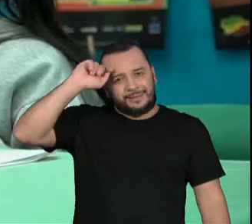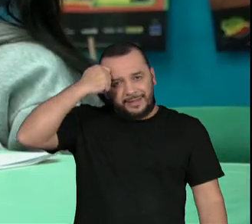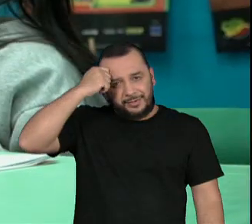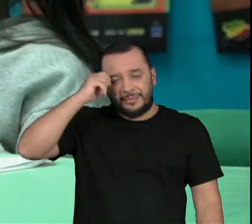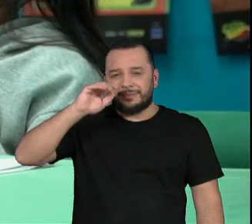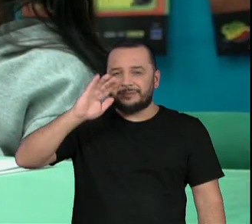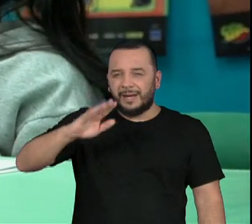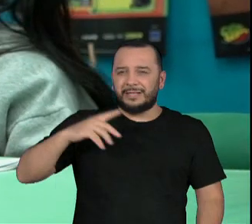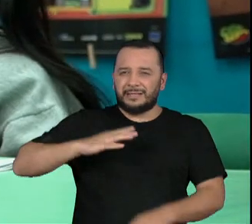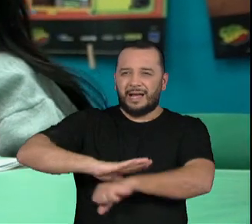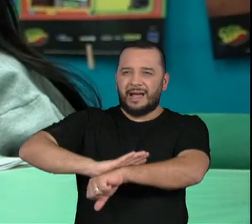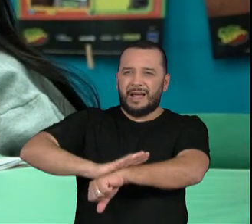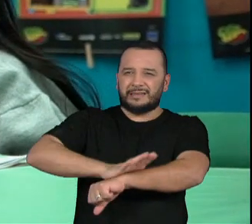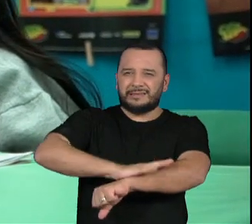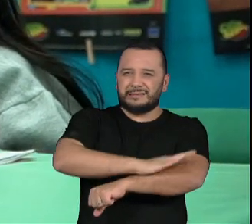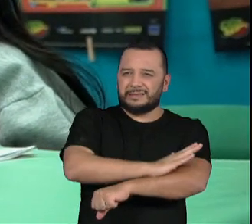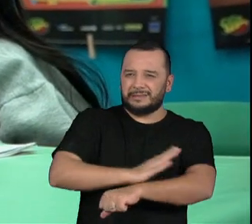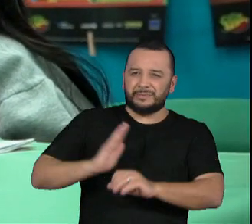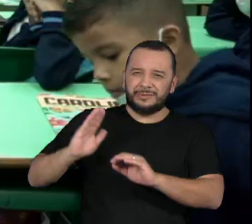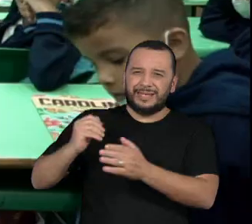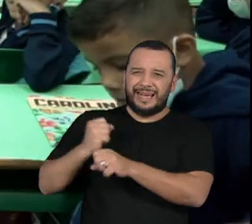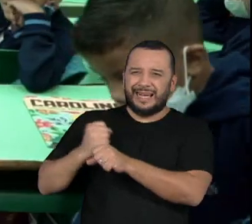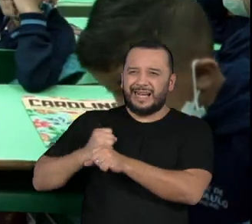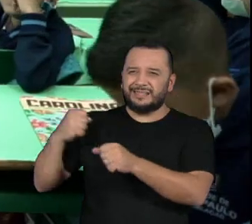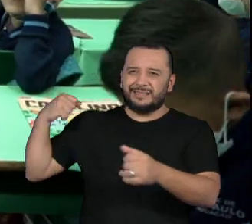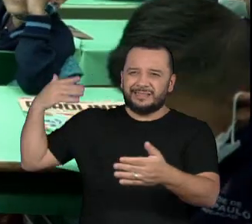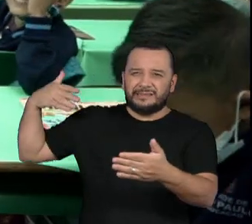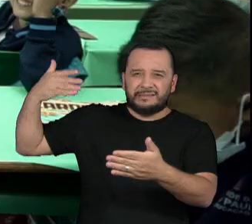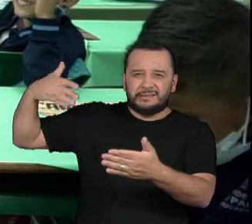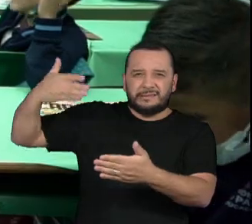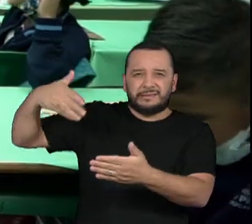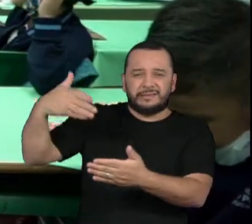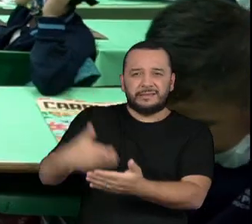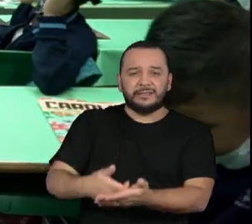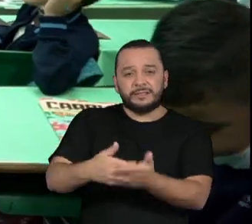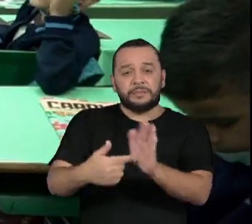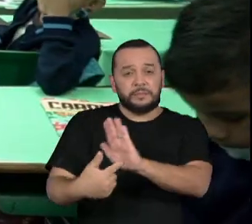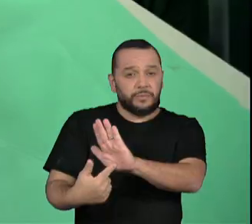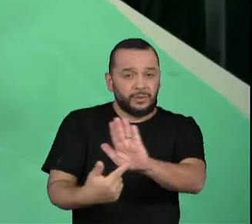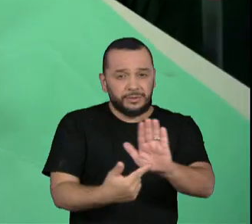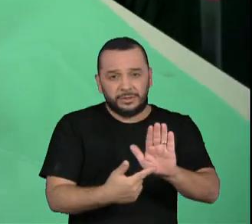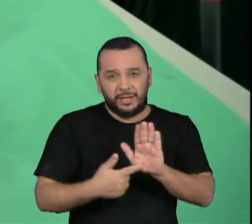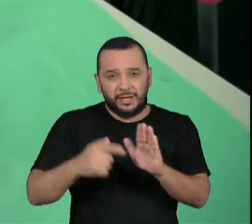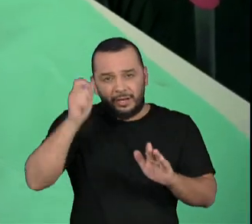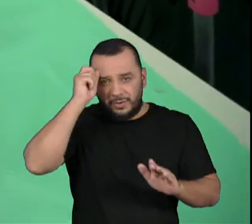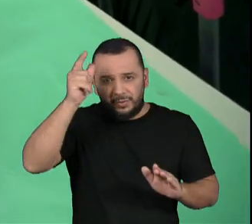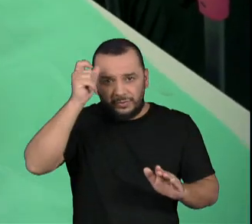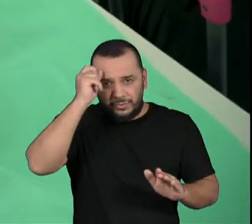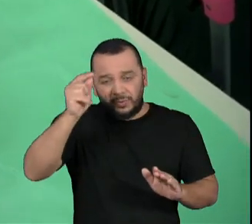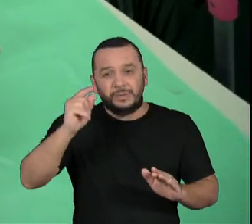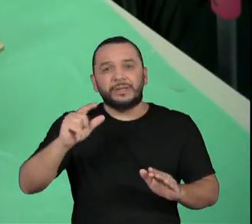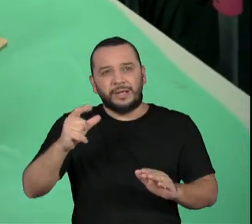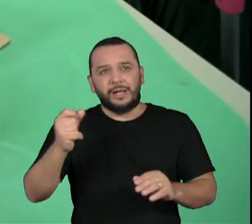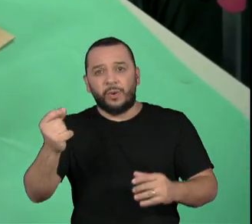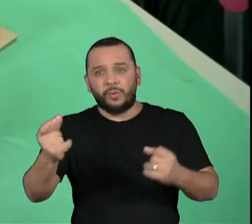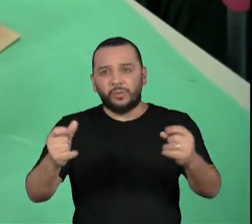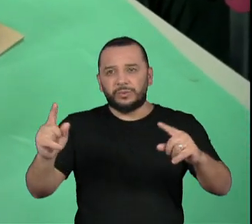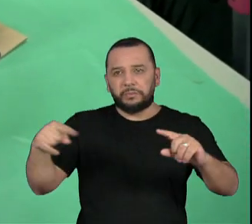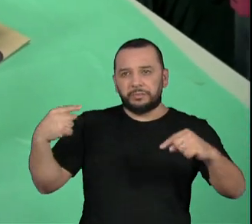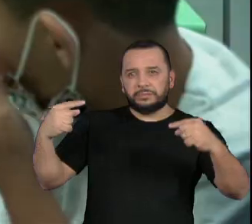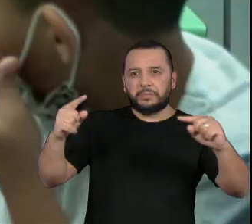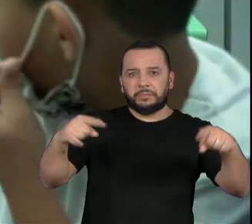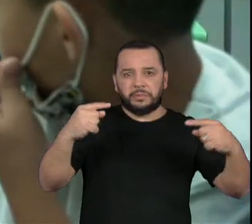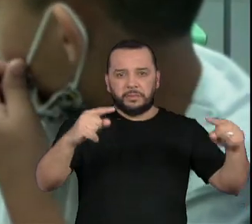atravessa e que muitas vezes trazer essa cultura simboliza você ter uma retaliação. Então a lei ela